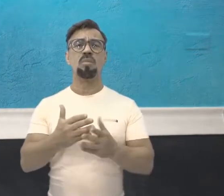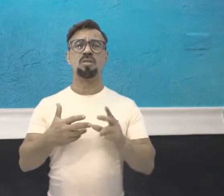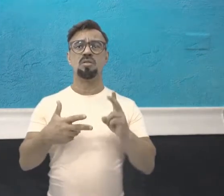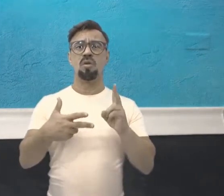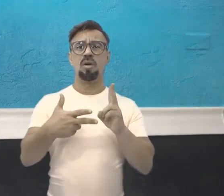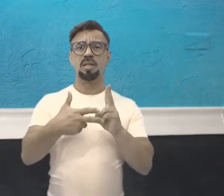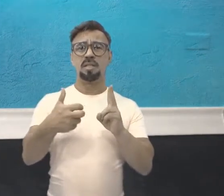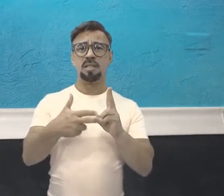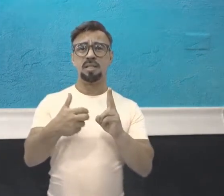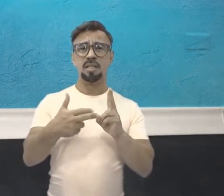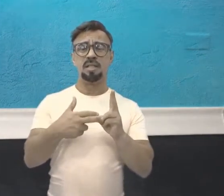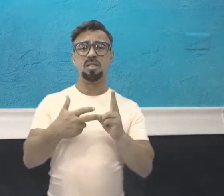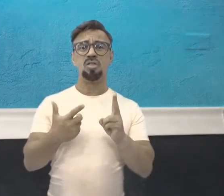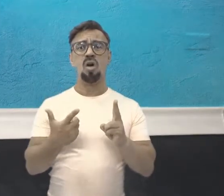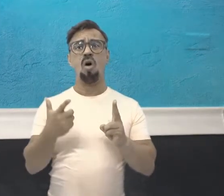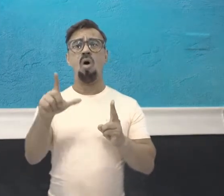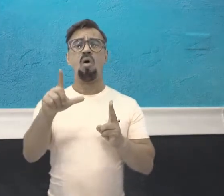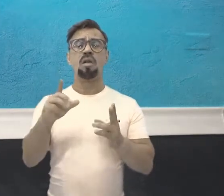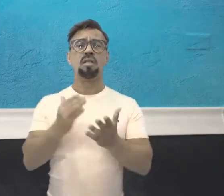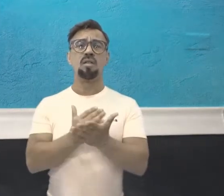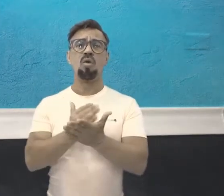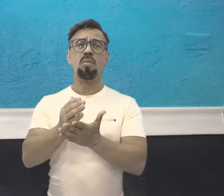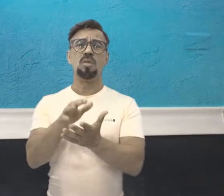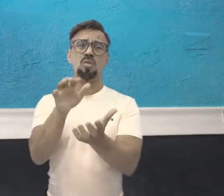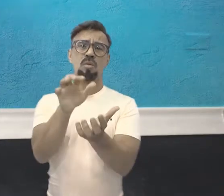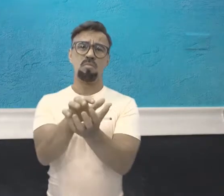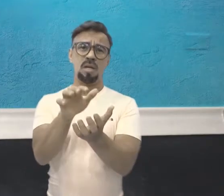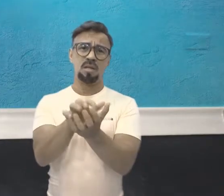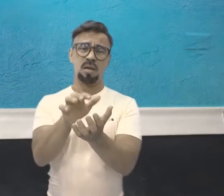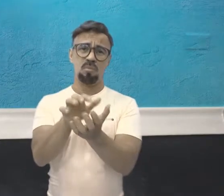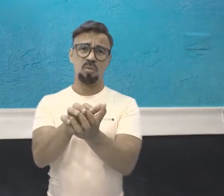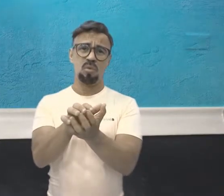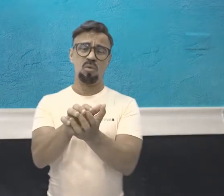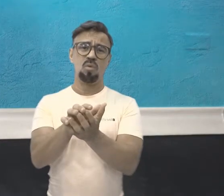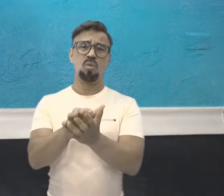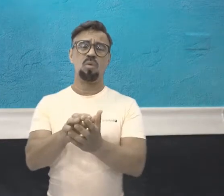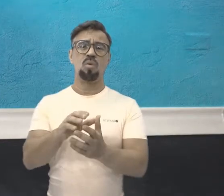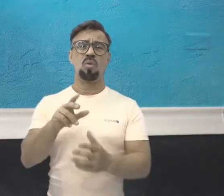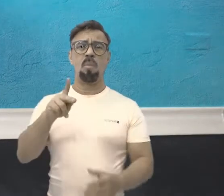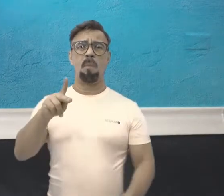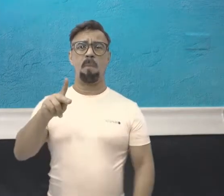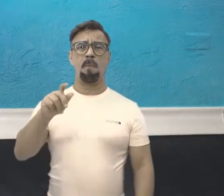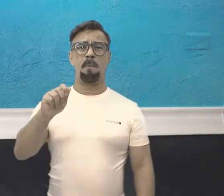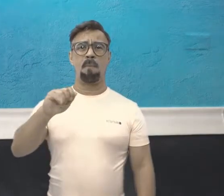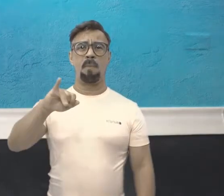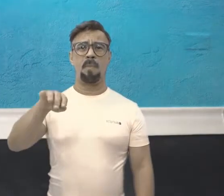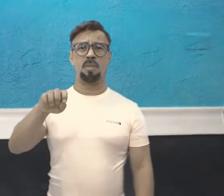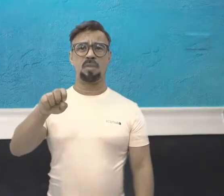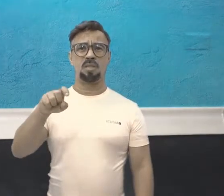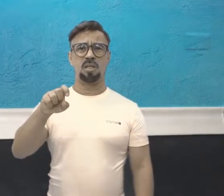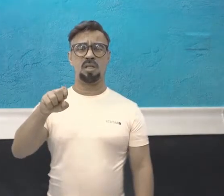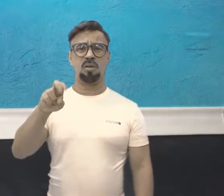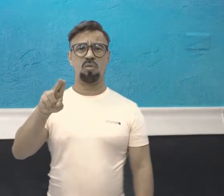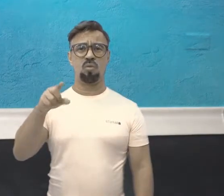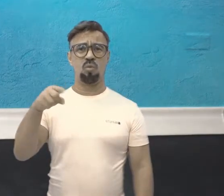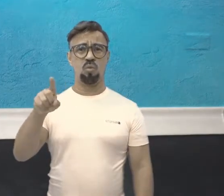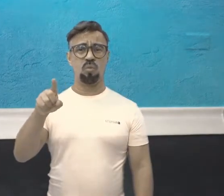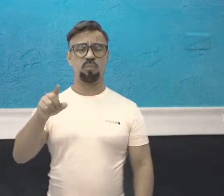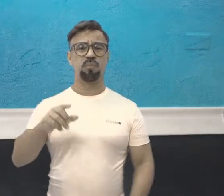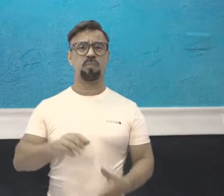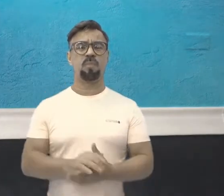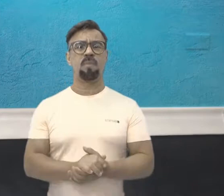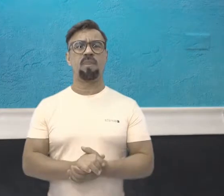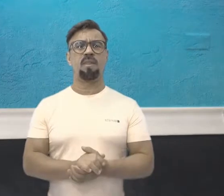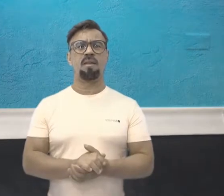e outras que surgiu em Pernambuco lá no Pajeú e Moxotó e e